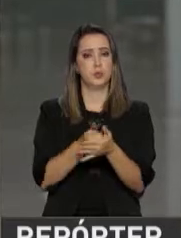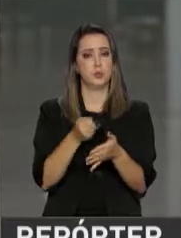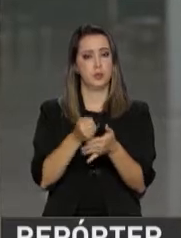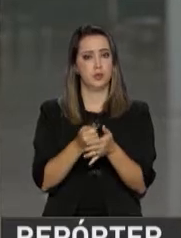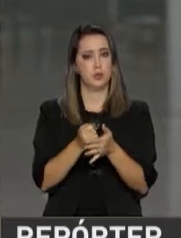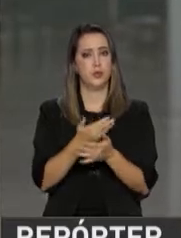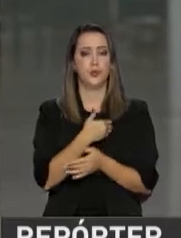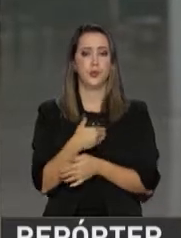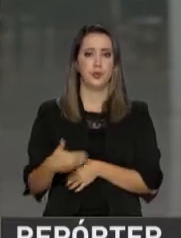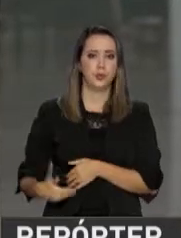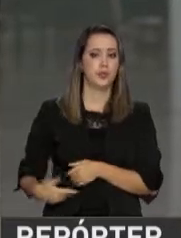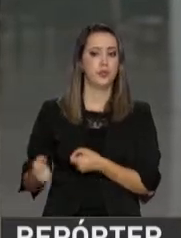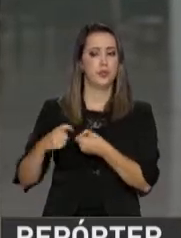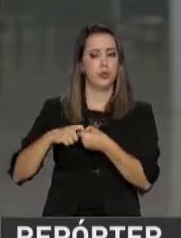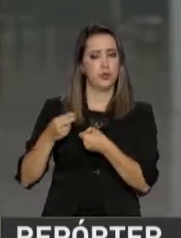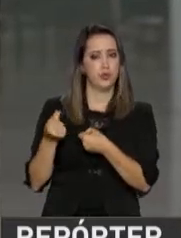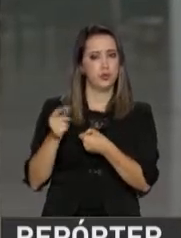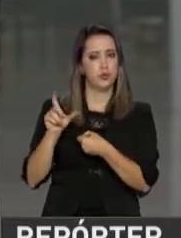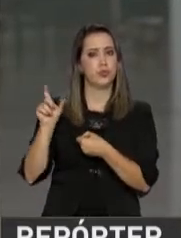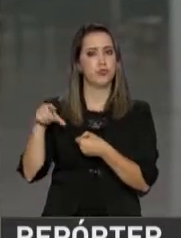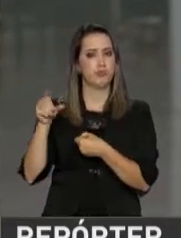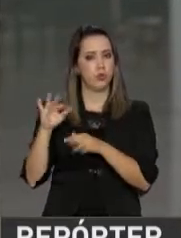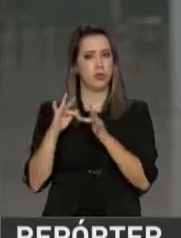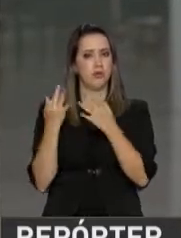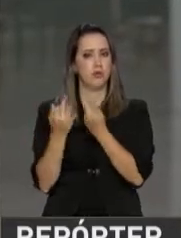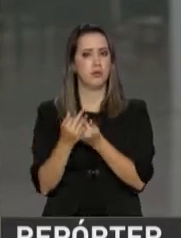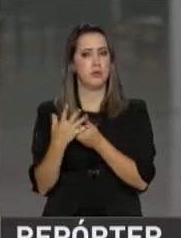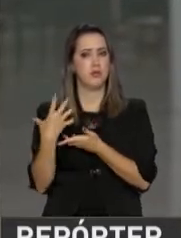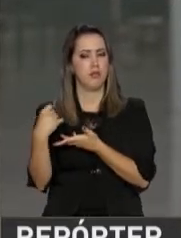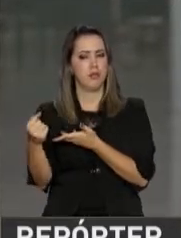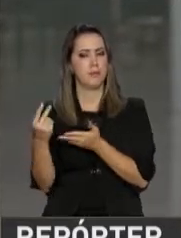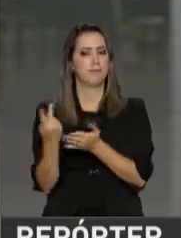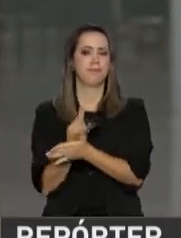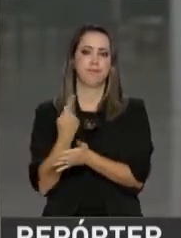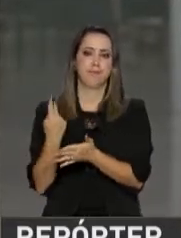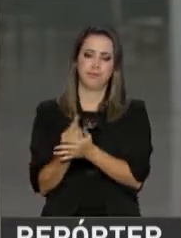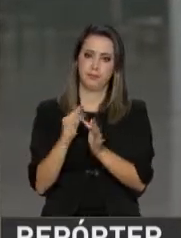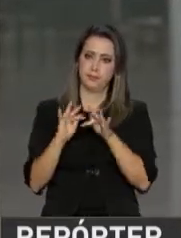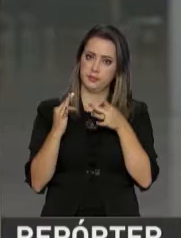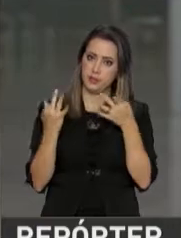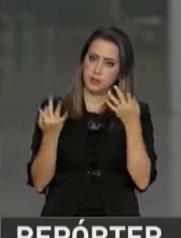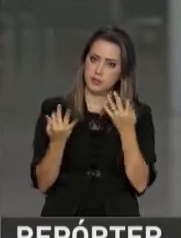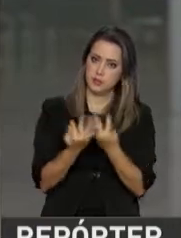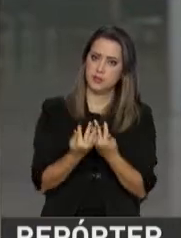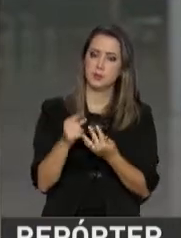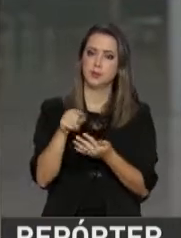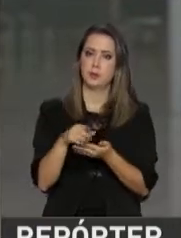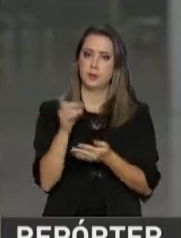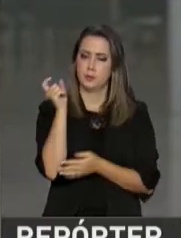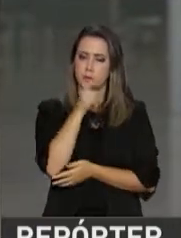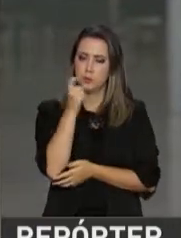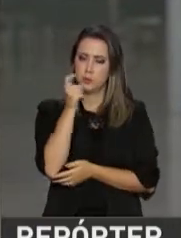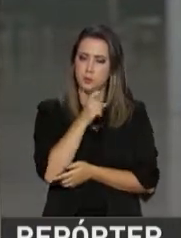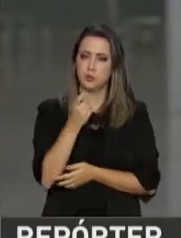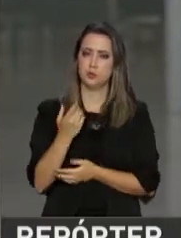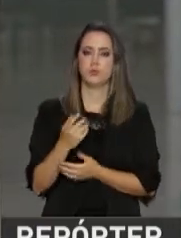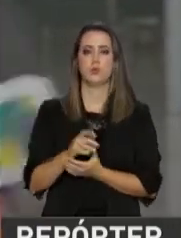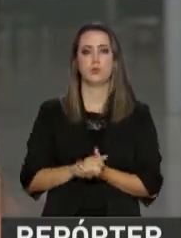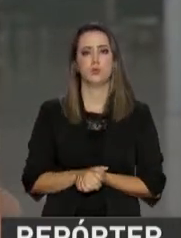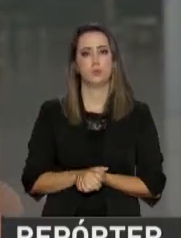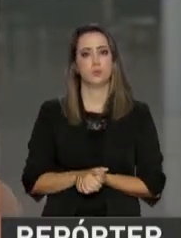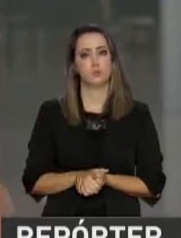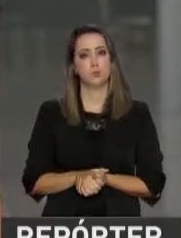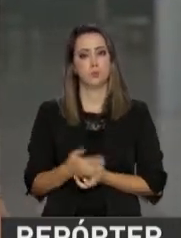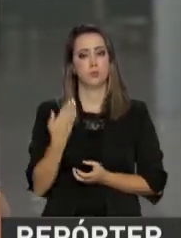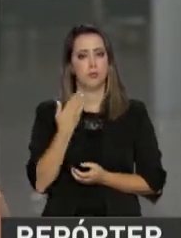erário de recursos tenham sido recebidos indevidamente por essas famílias que fraudaram o bolso